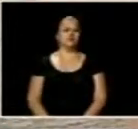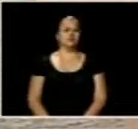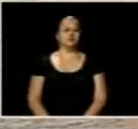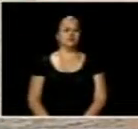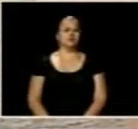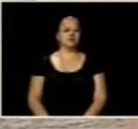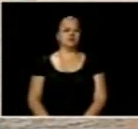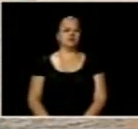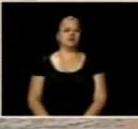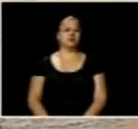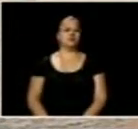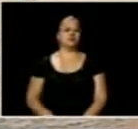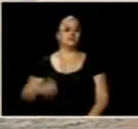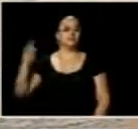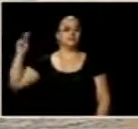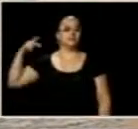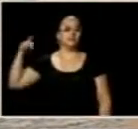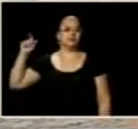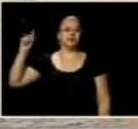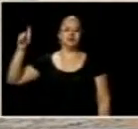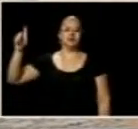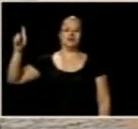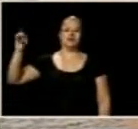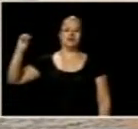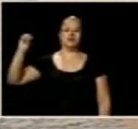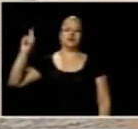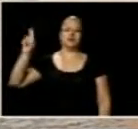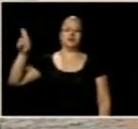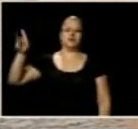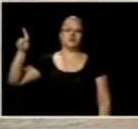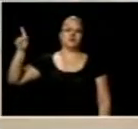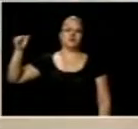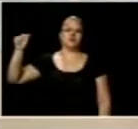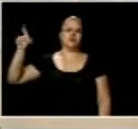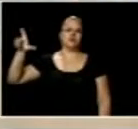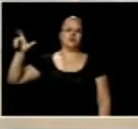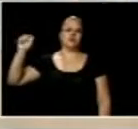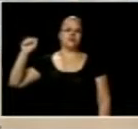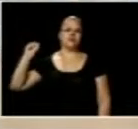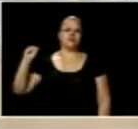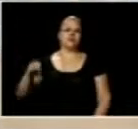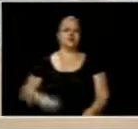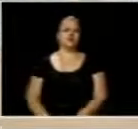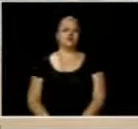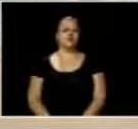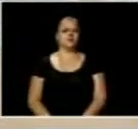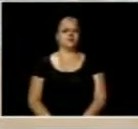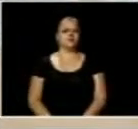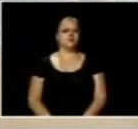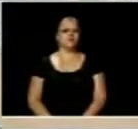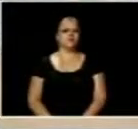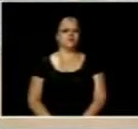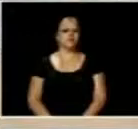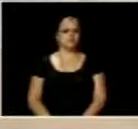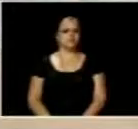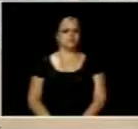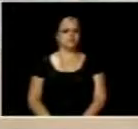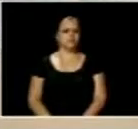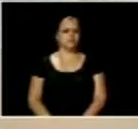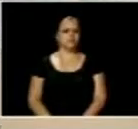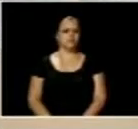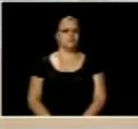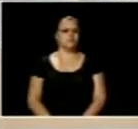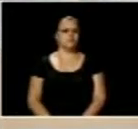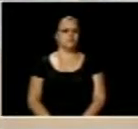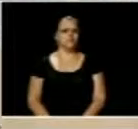Próximo vereador, o vereador Douglas. Só queria completar um pensamento aqui, fazer justiça, vereador Luizinho.